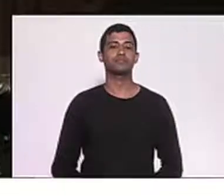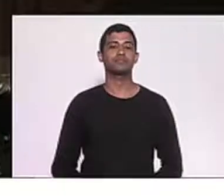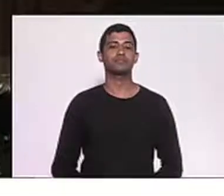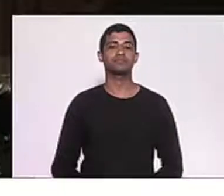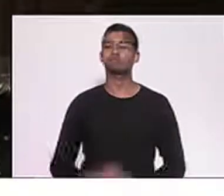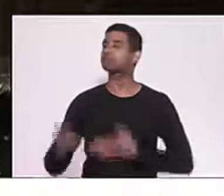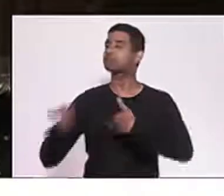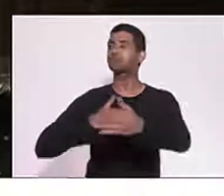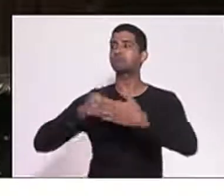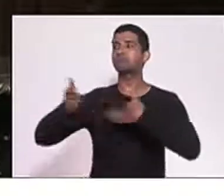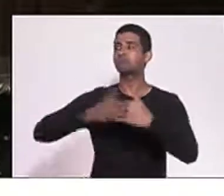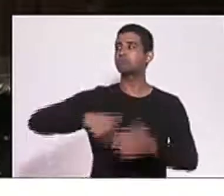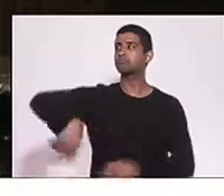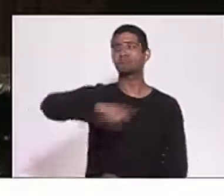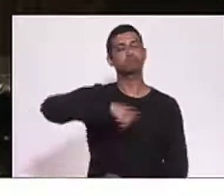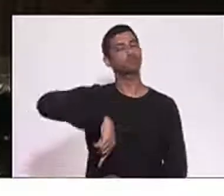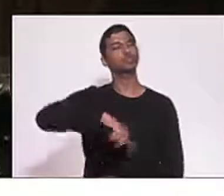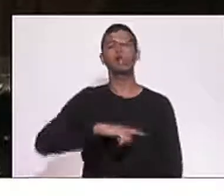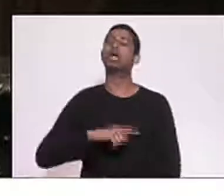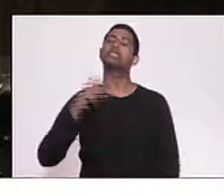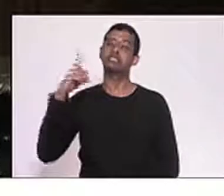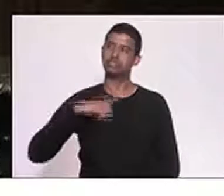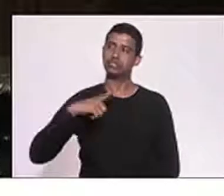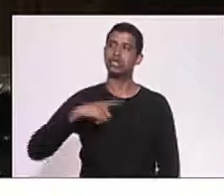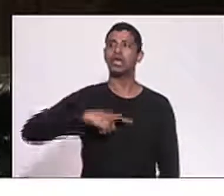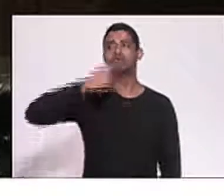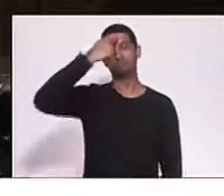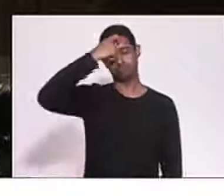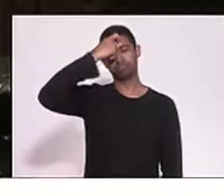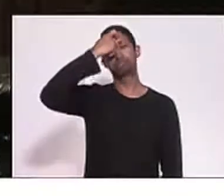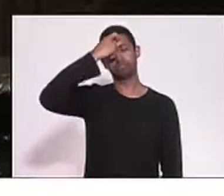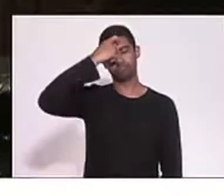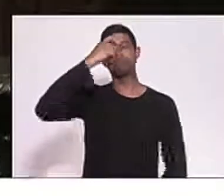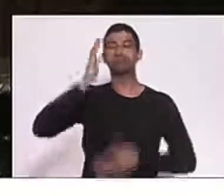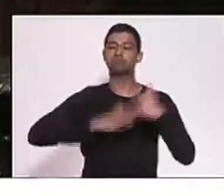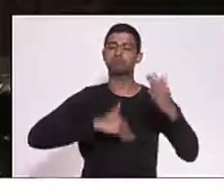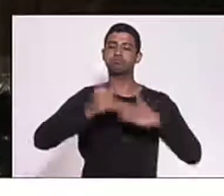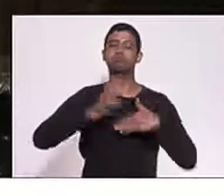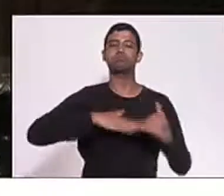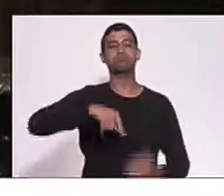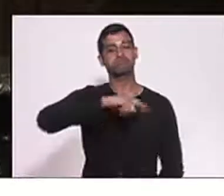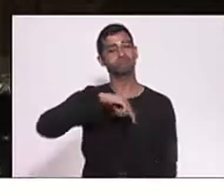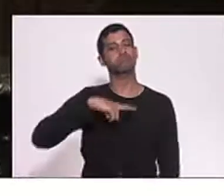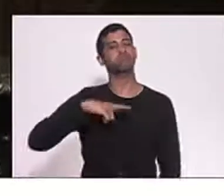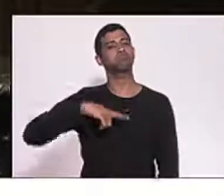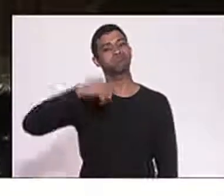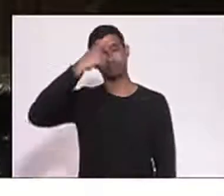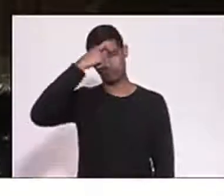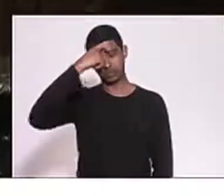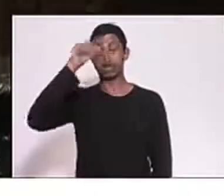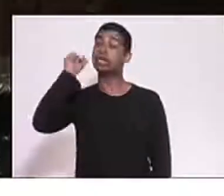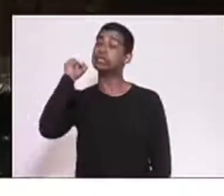qualquer um de nós tem consciência que